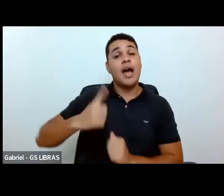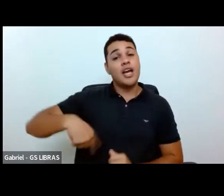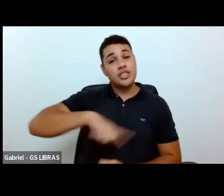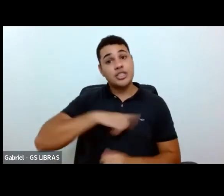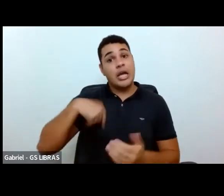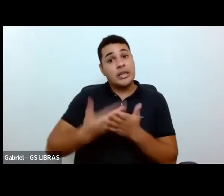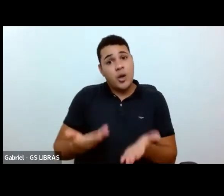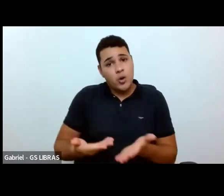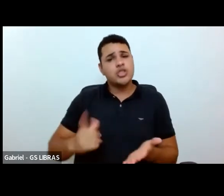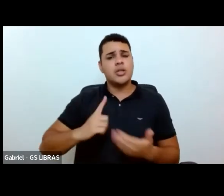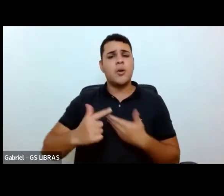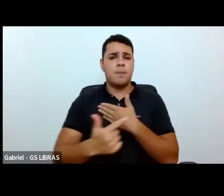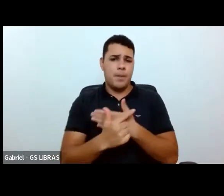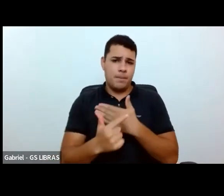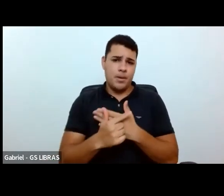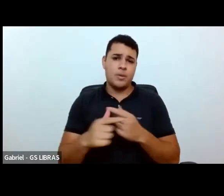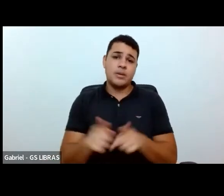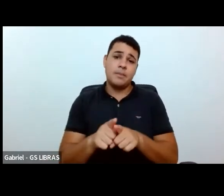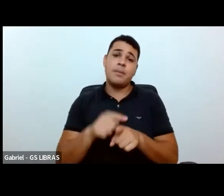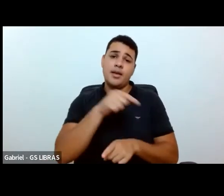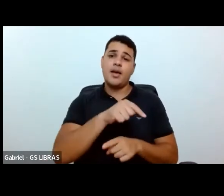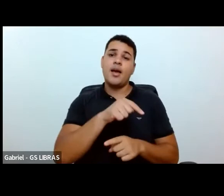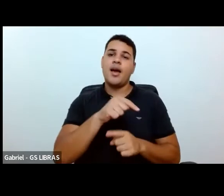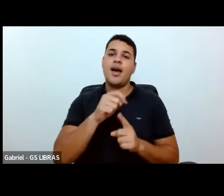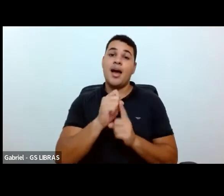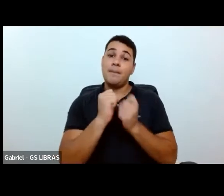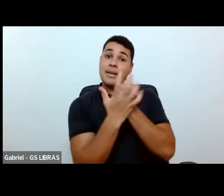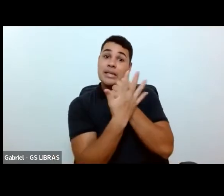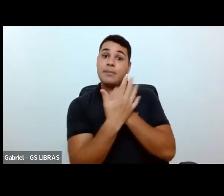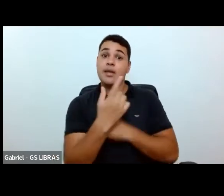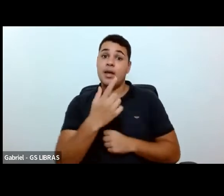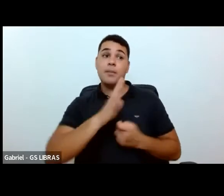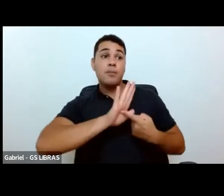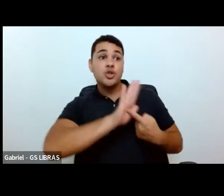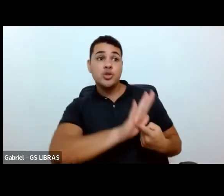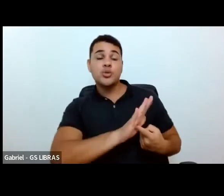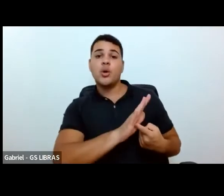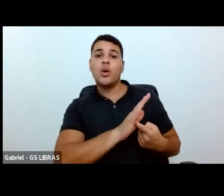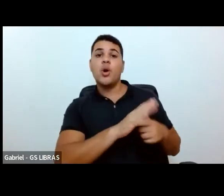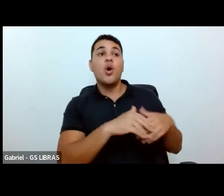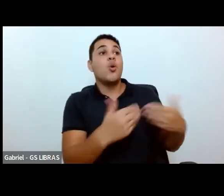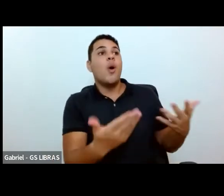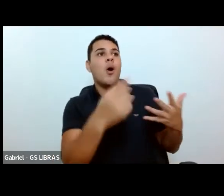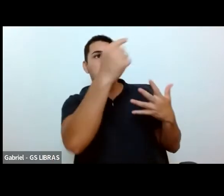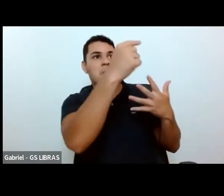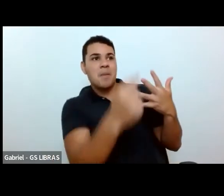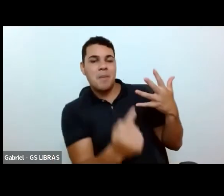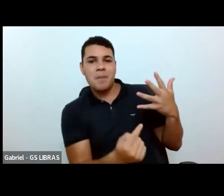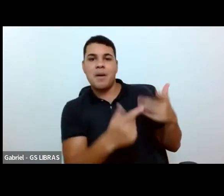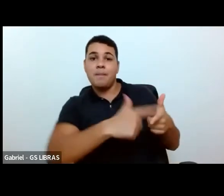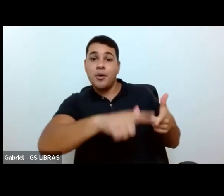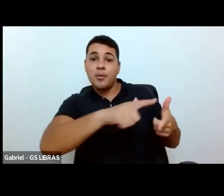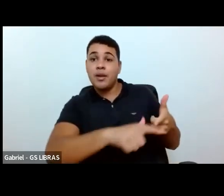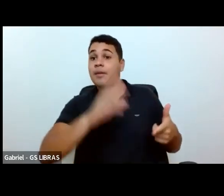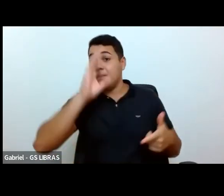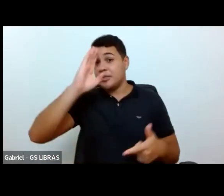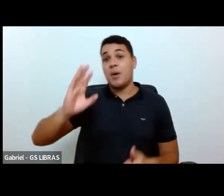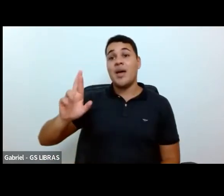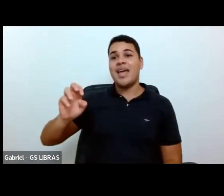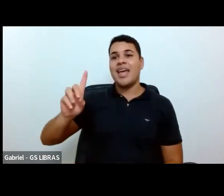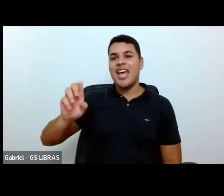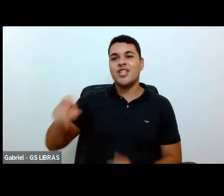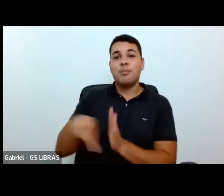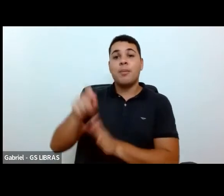a pandemia eu acho que mostrou isso. Muito fortemente, acho que não é à toa que essa rede de mulheres surgiu na pandemia, né? Acho